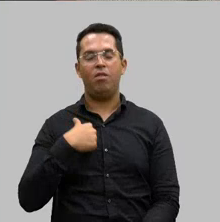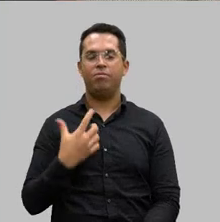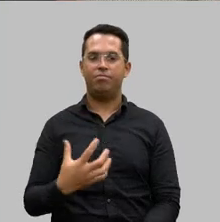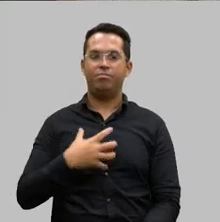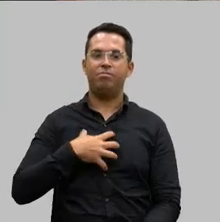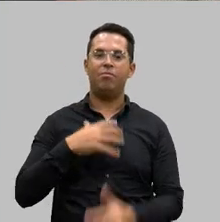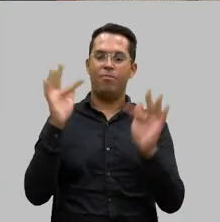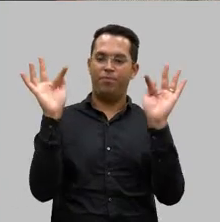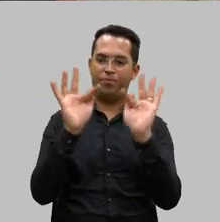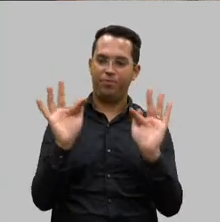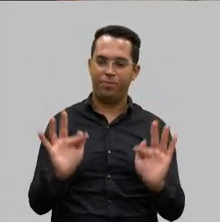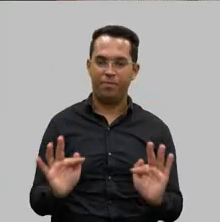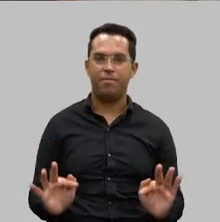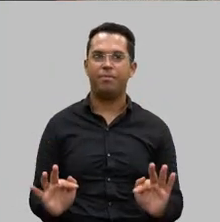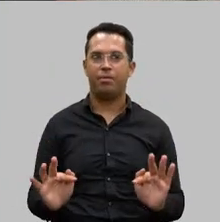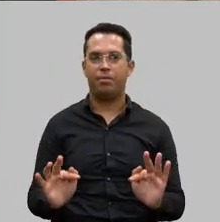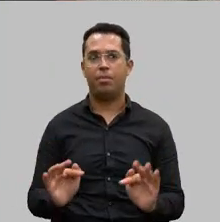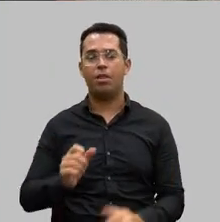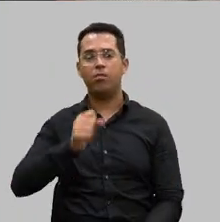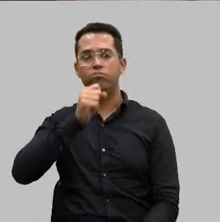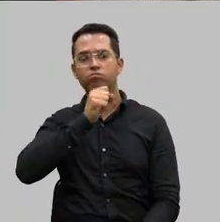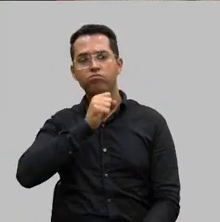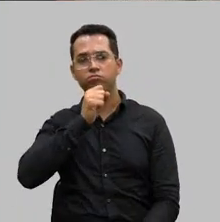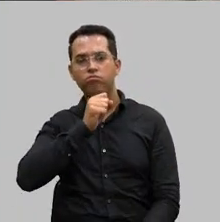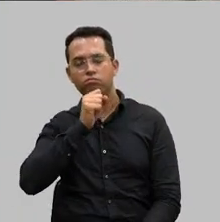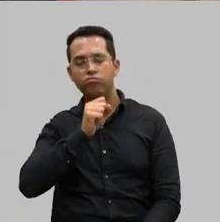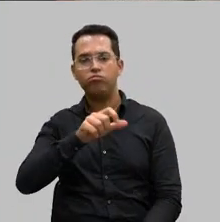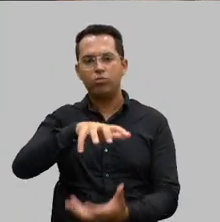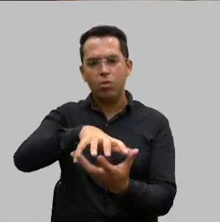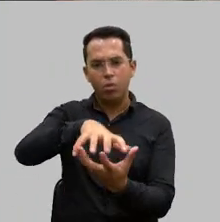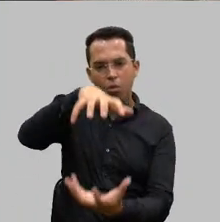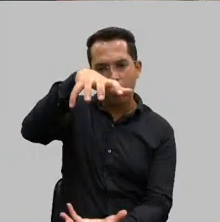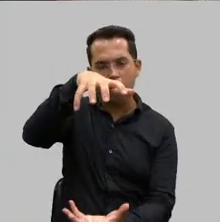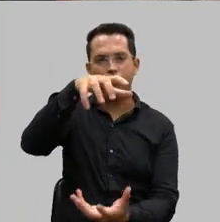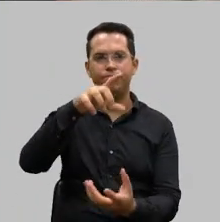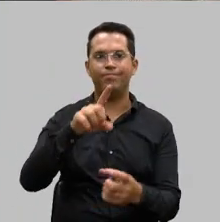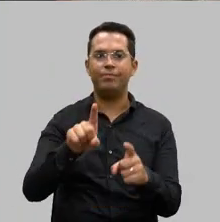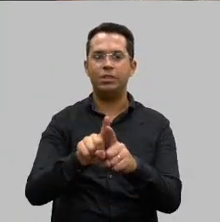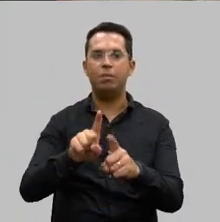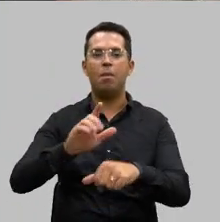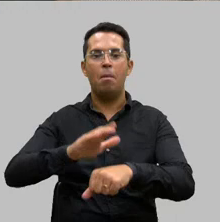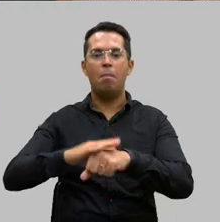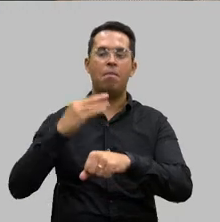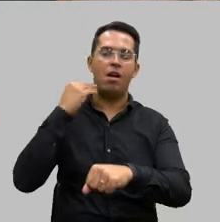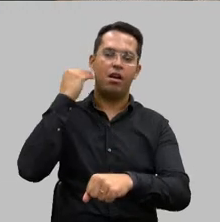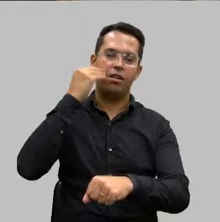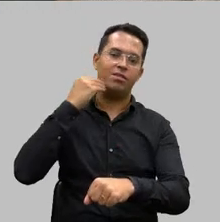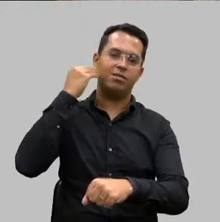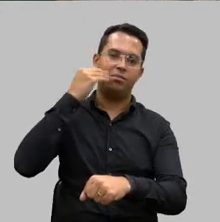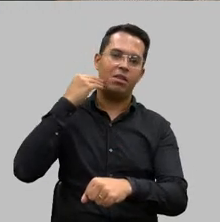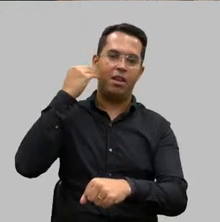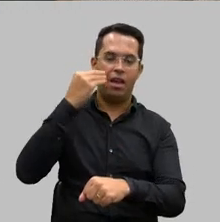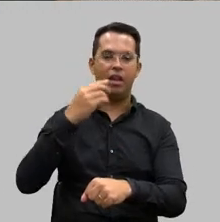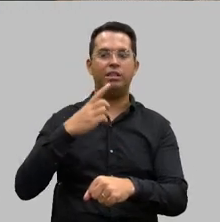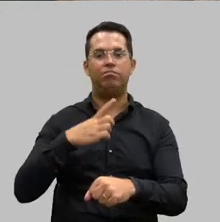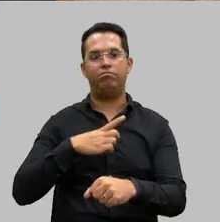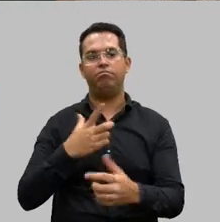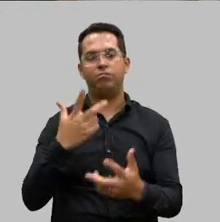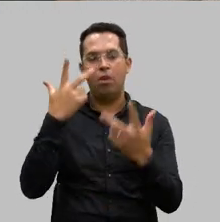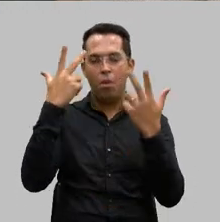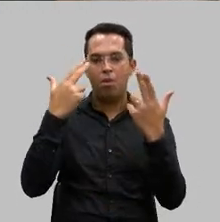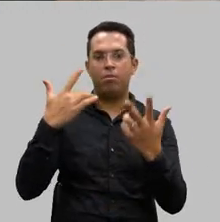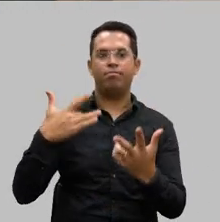deficientes o idoso é a mesma coisa o idoso vai se tornando mais velho as doenças degenerativas